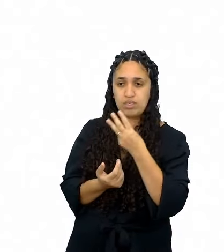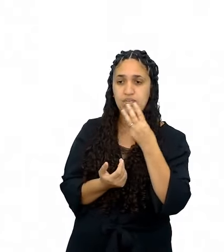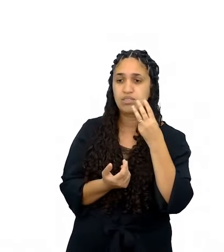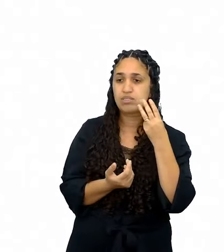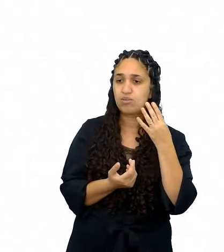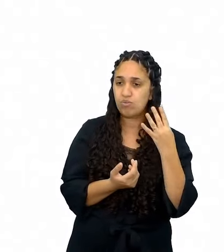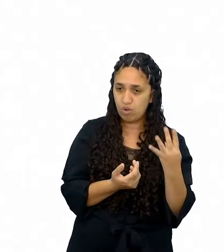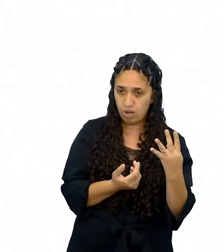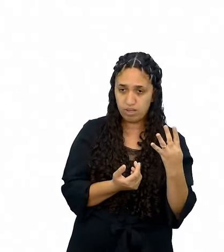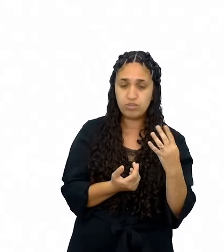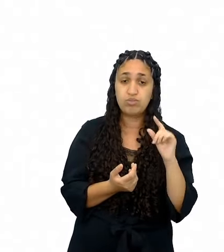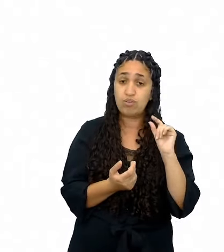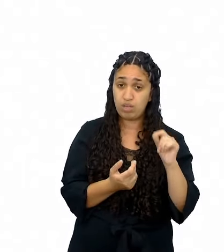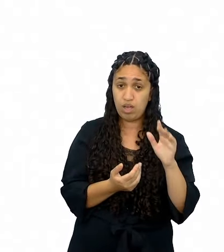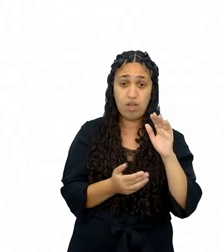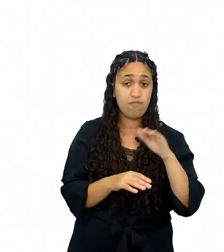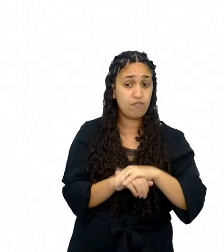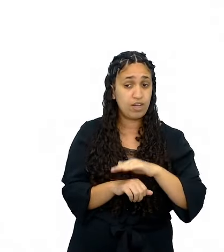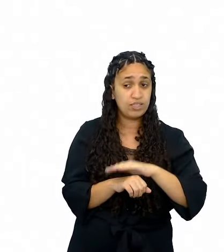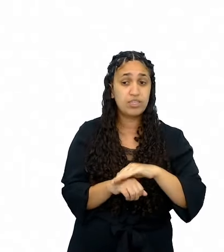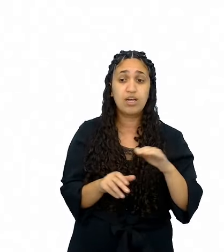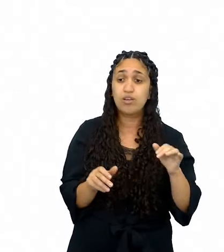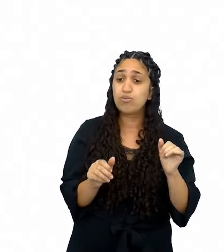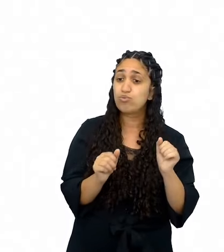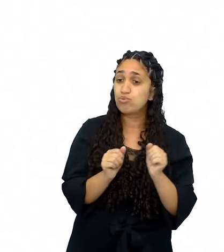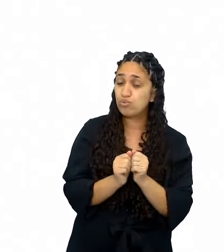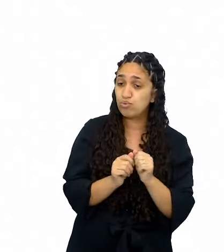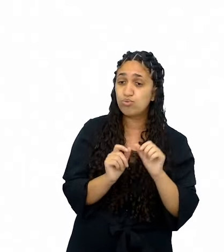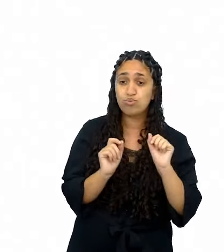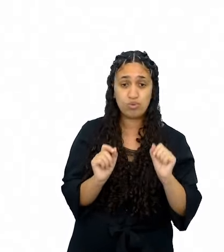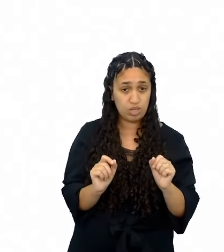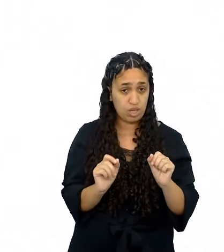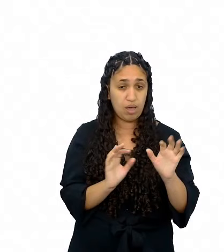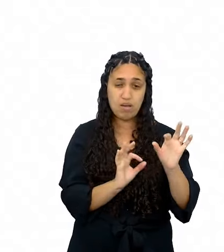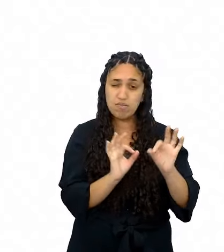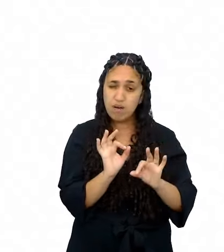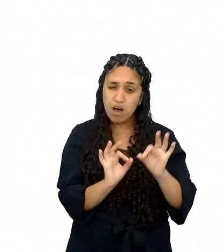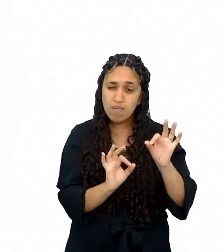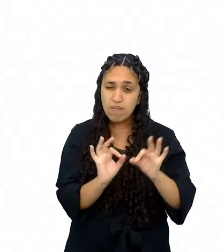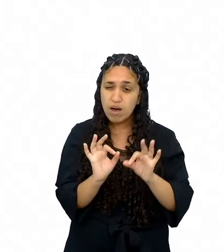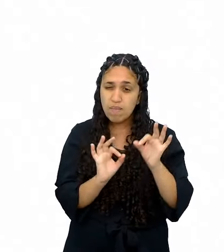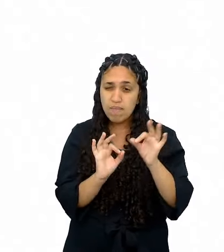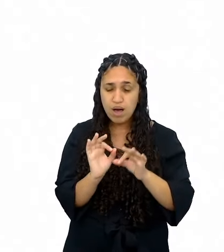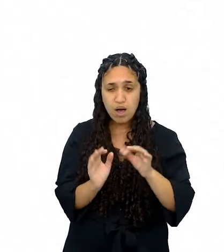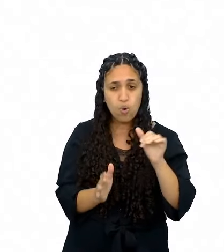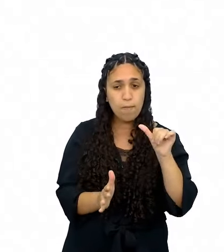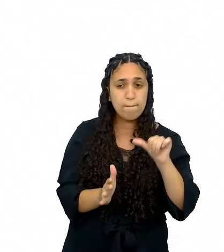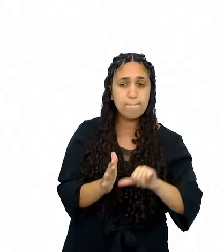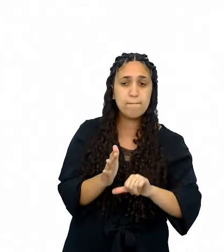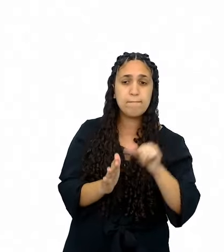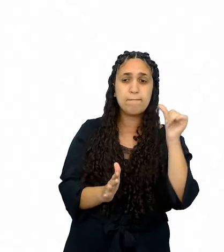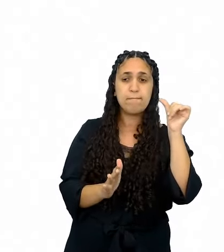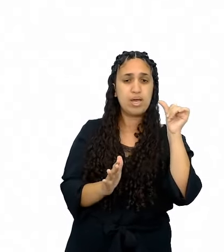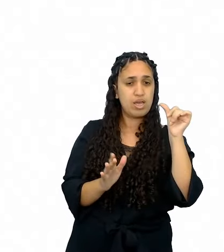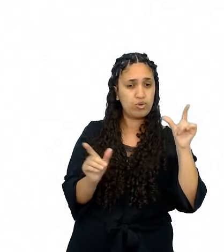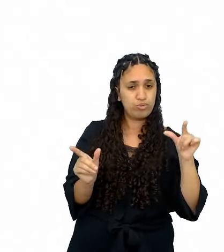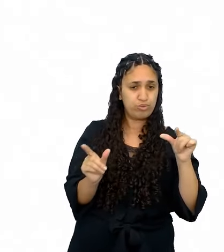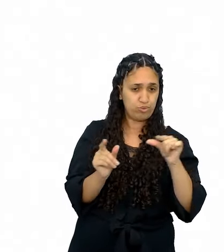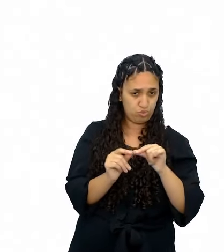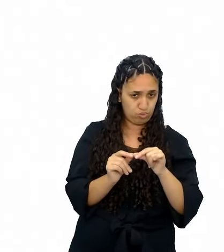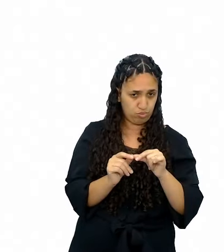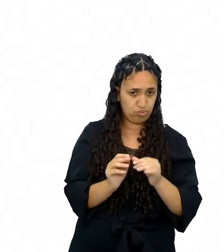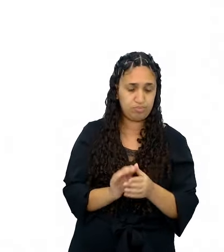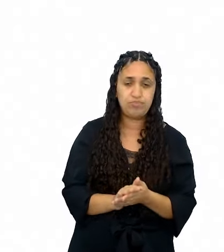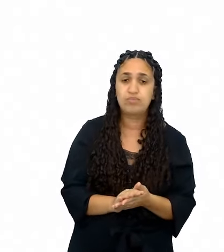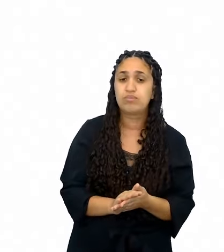dessa sequência. É possível que, devido, né, esse período de isolamento social, em função